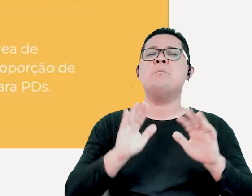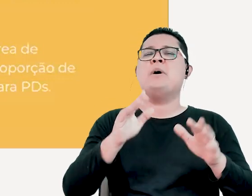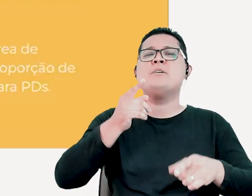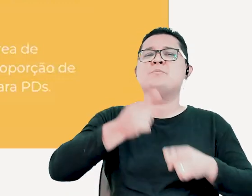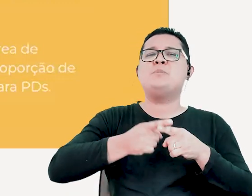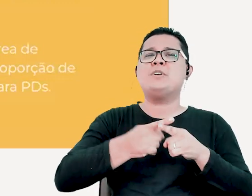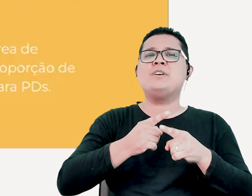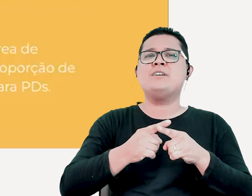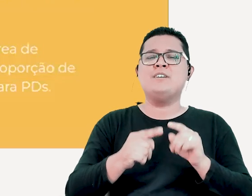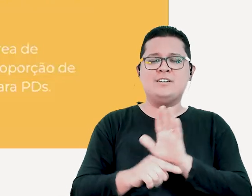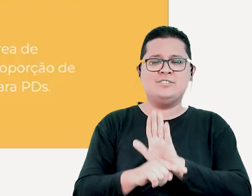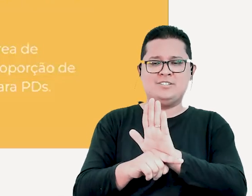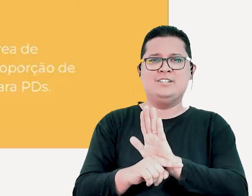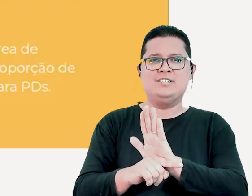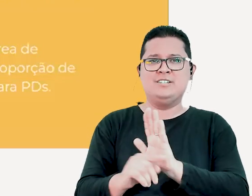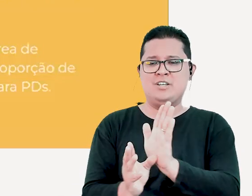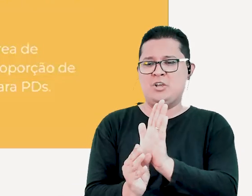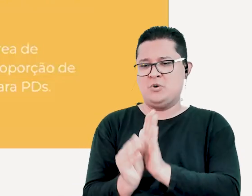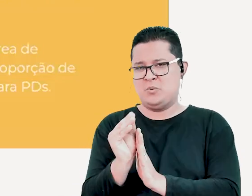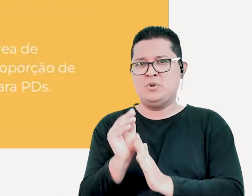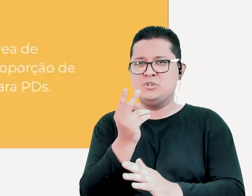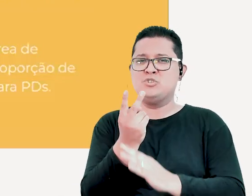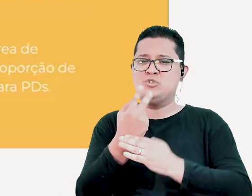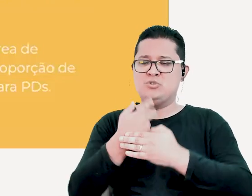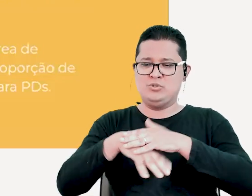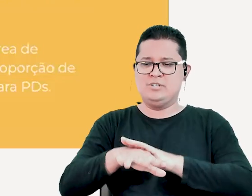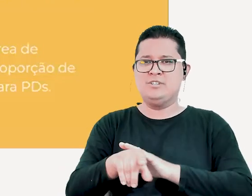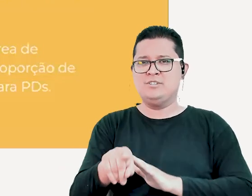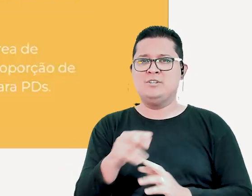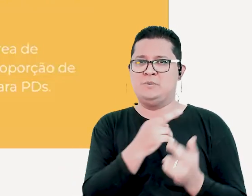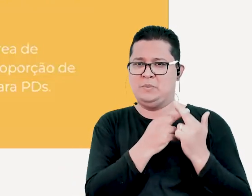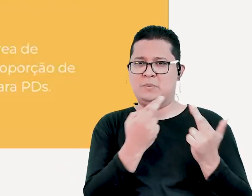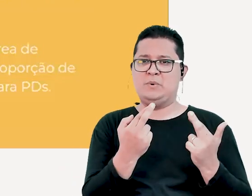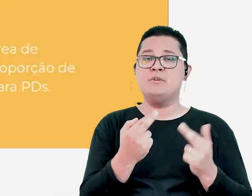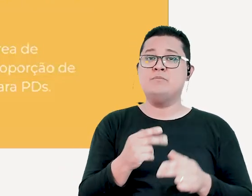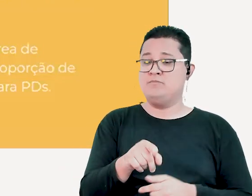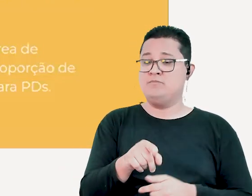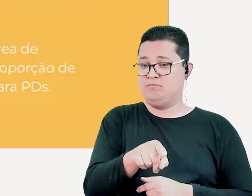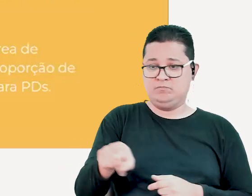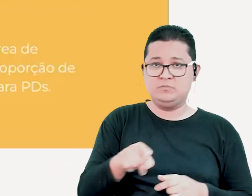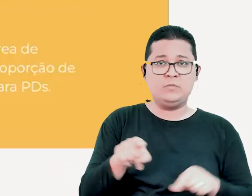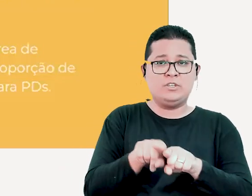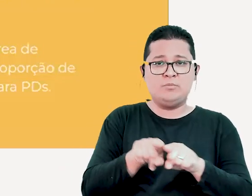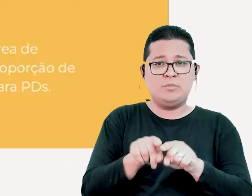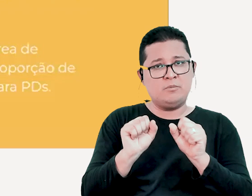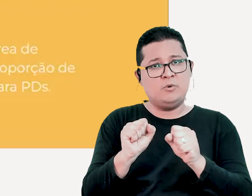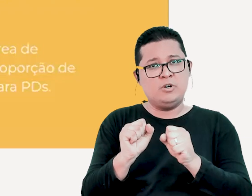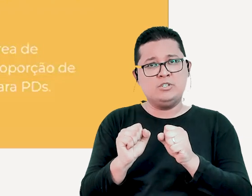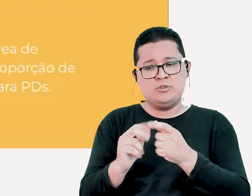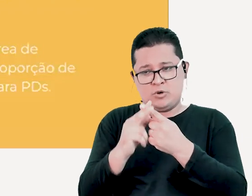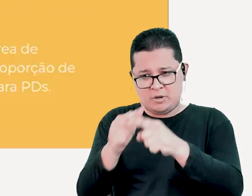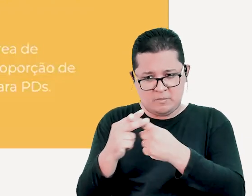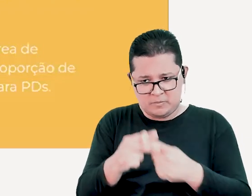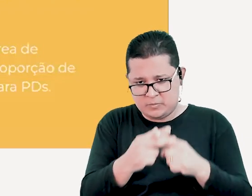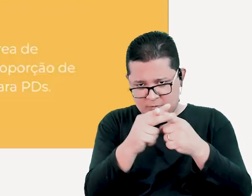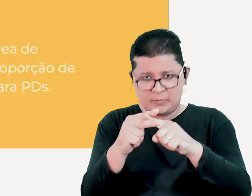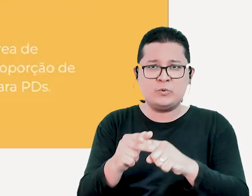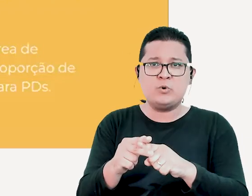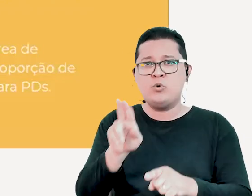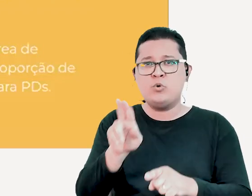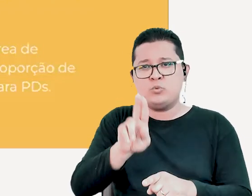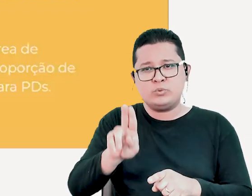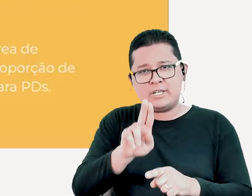dessas ferramentas para pensar muito mais em estratégia junto com os PDs e muito menos em